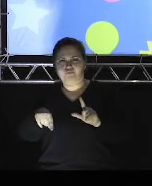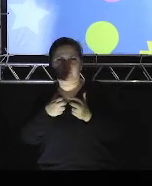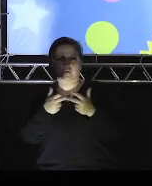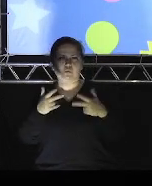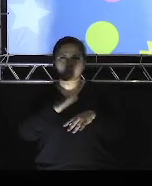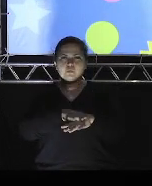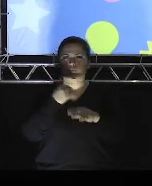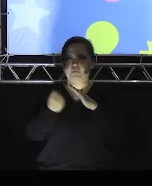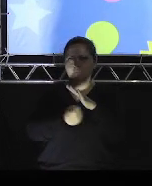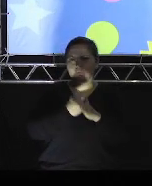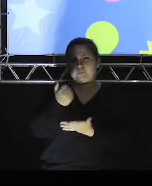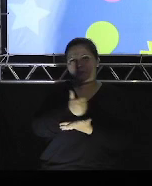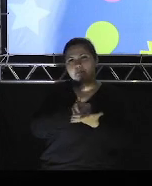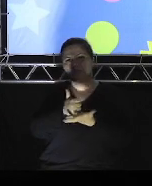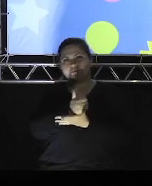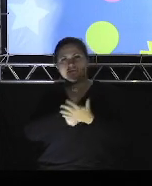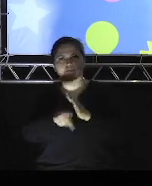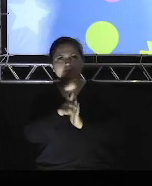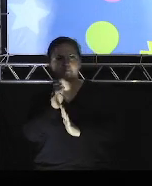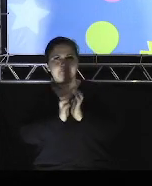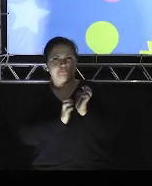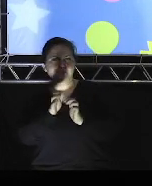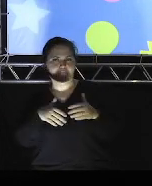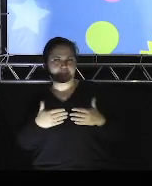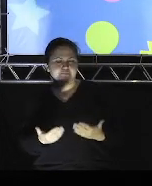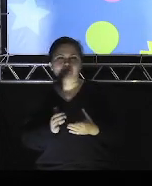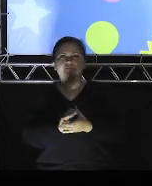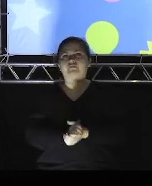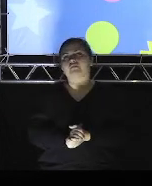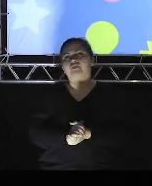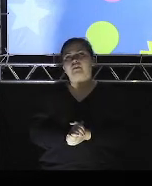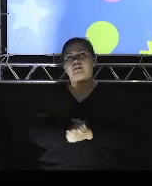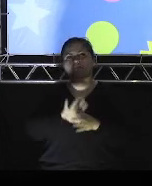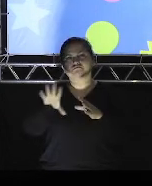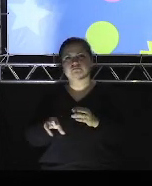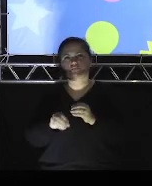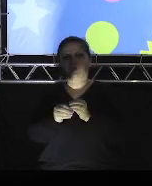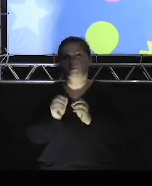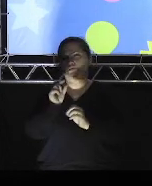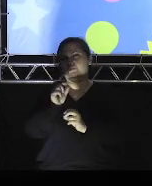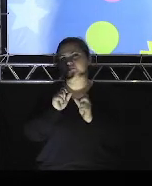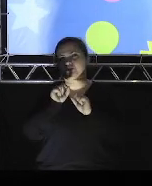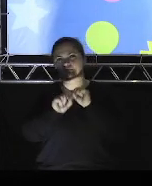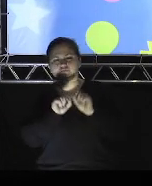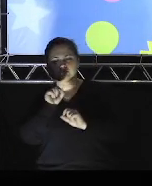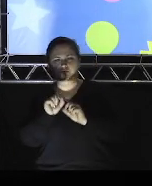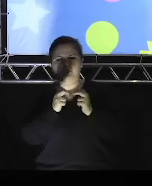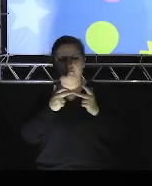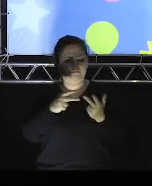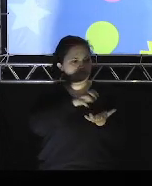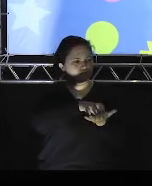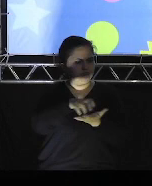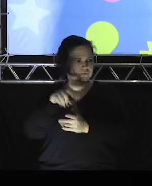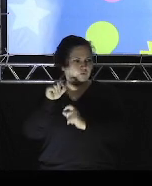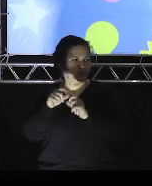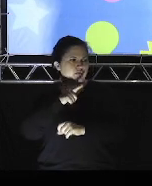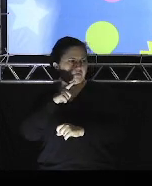mais fundamentais ali da empresa, né? Então, aí trazendo um pouquinho de alguns cases, né?